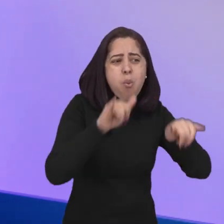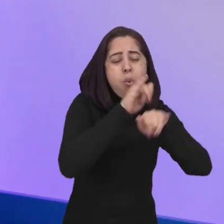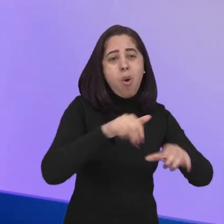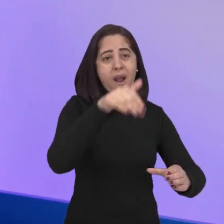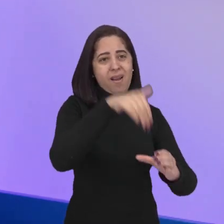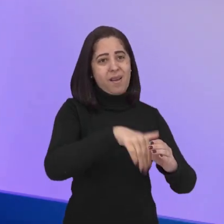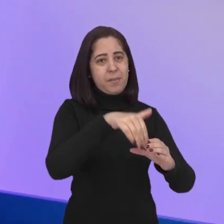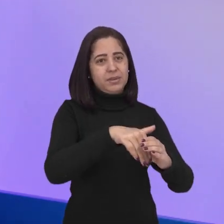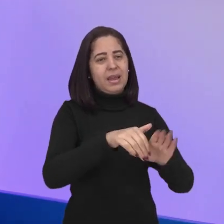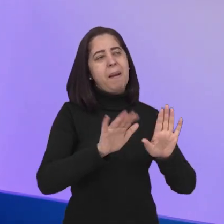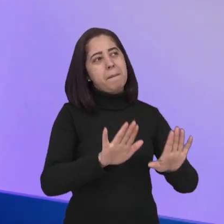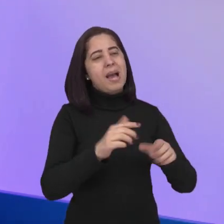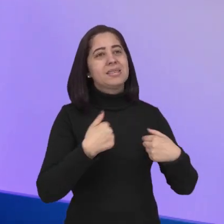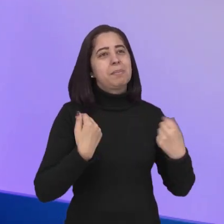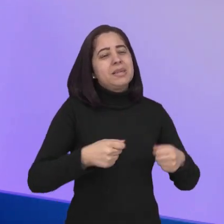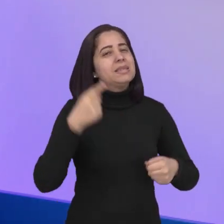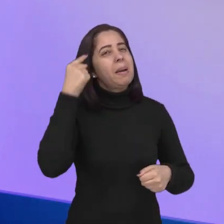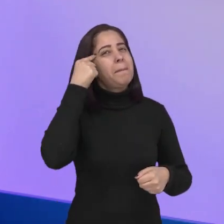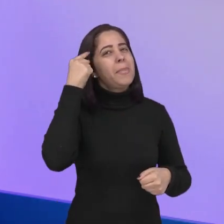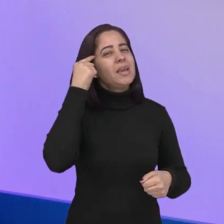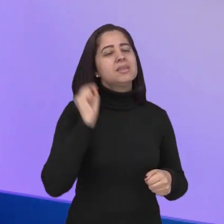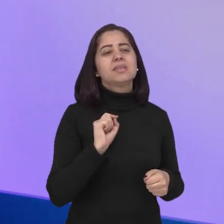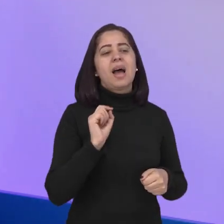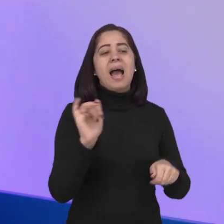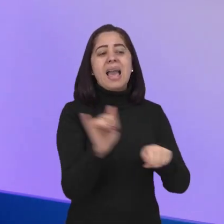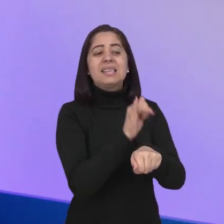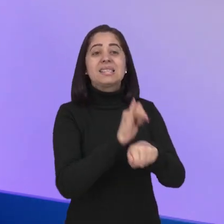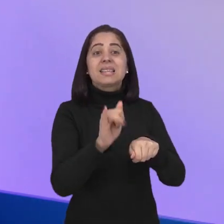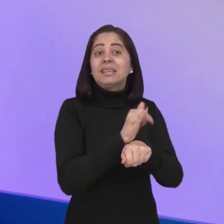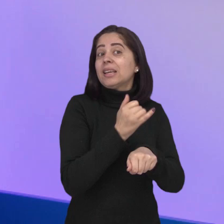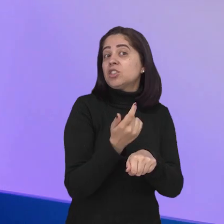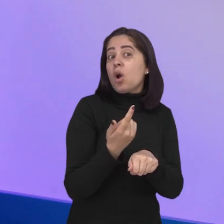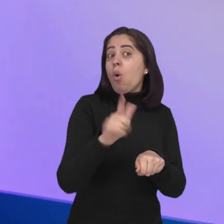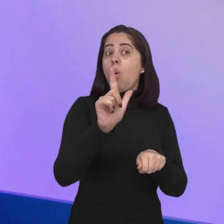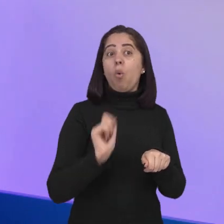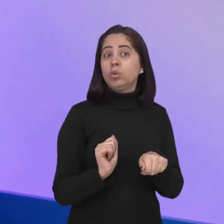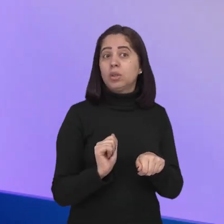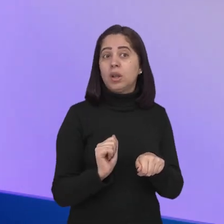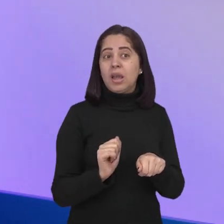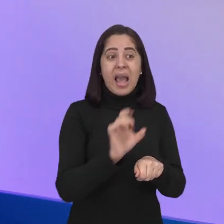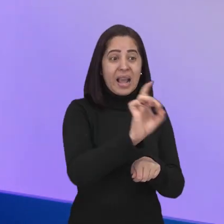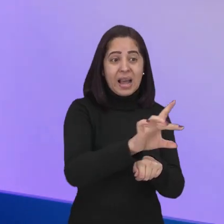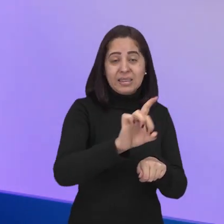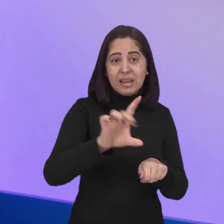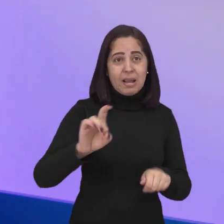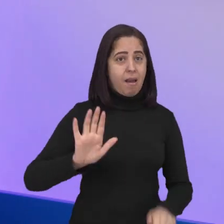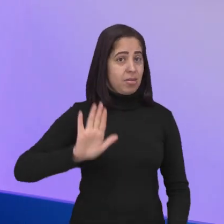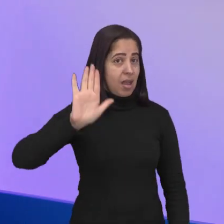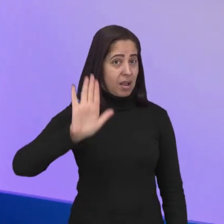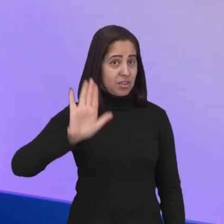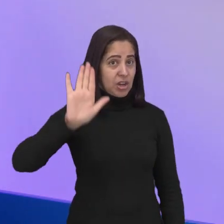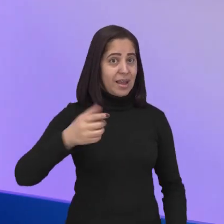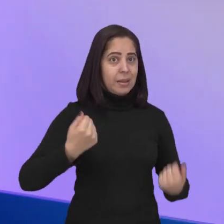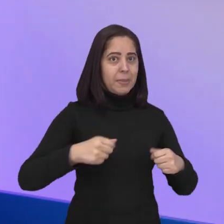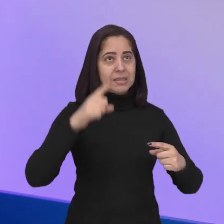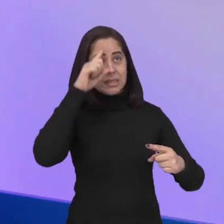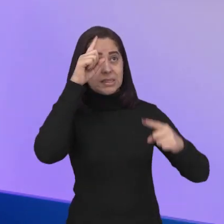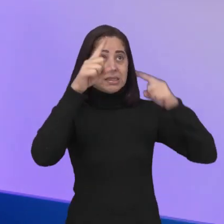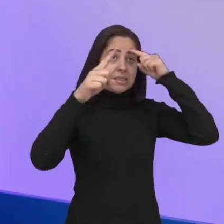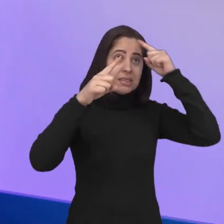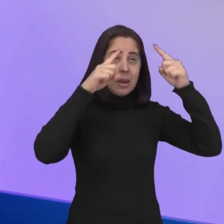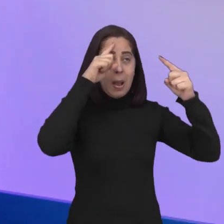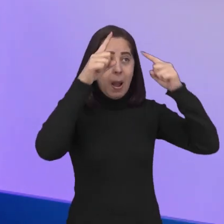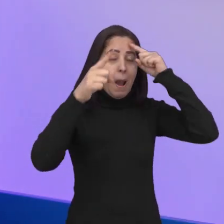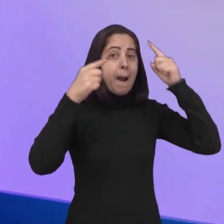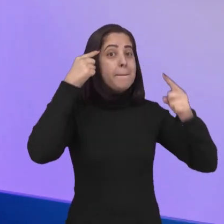nós podemos, talvez, debater a necessidade de um volume tão grande ou não. Já que os candidatos eles precisam ter criatividade.